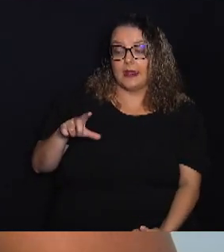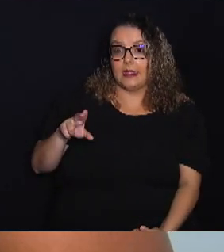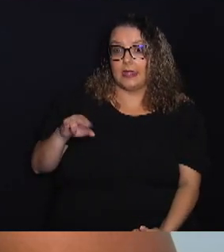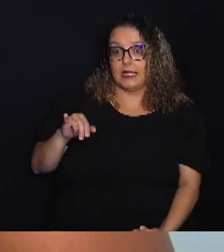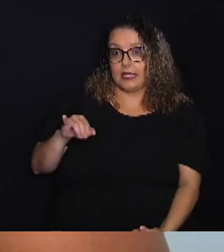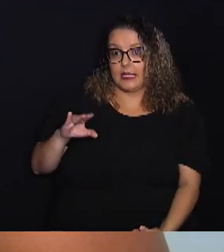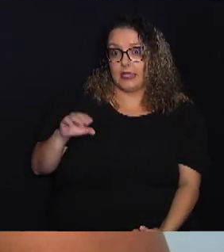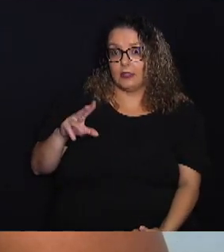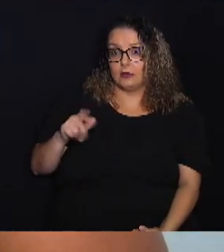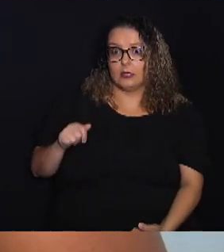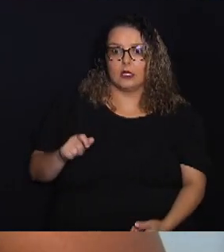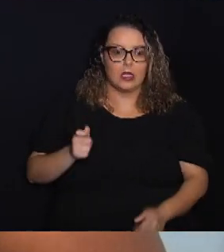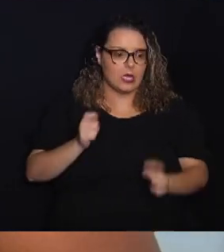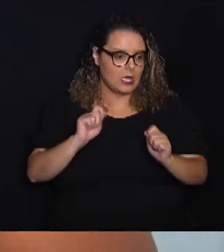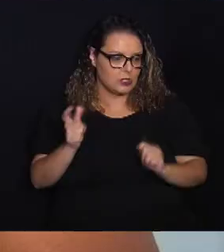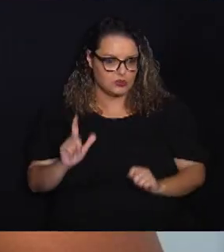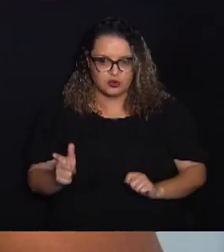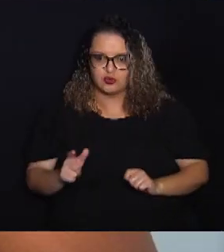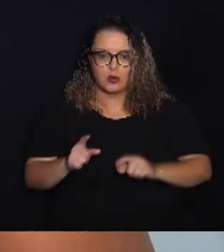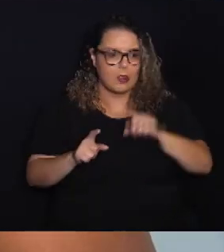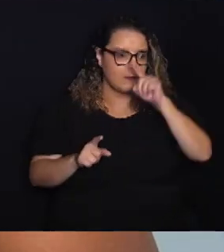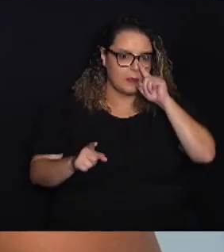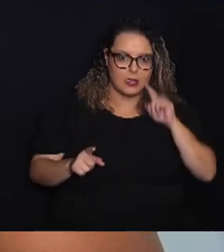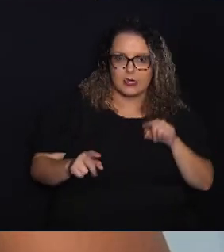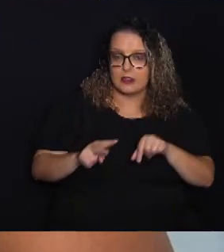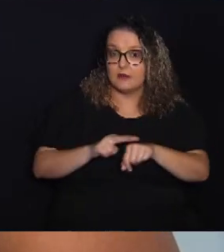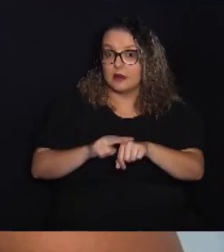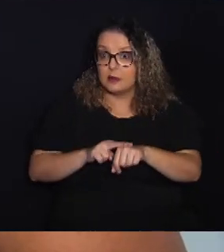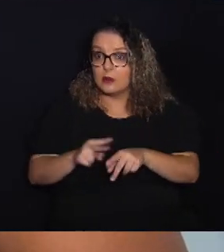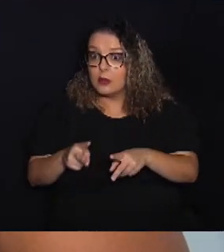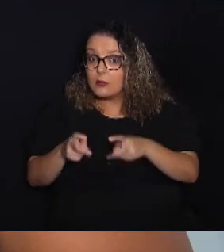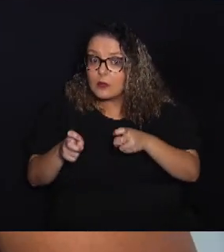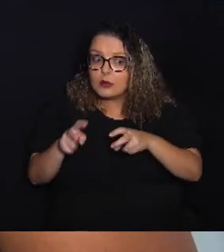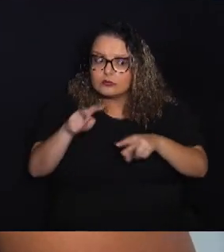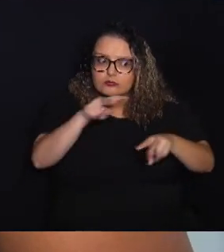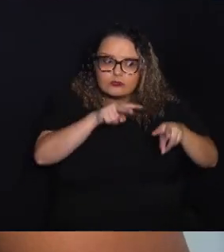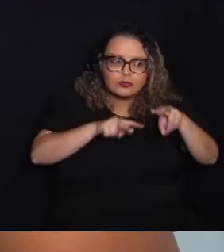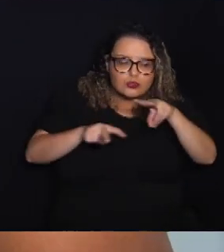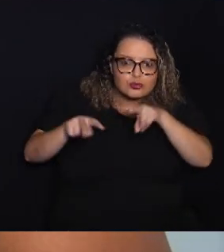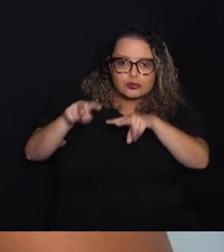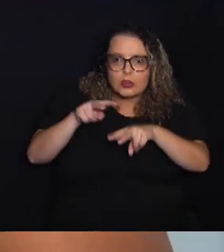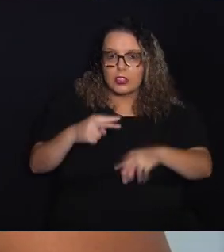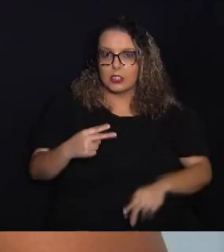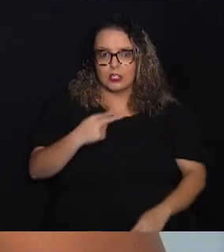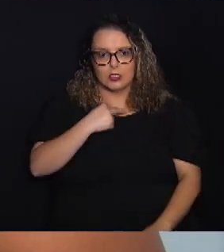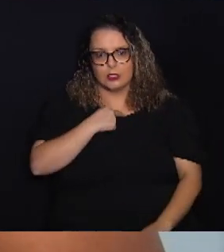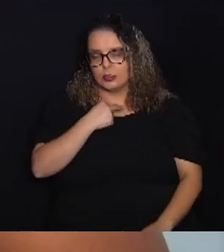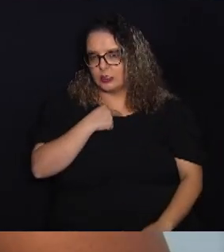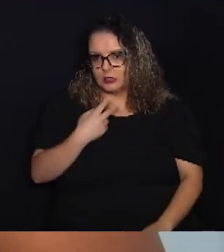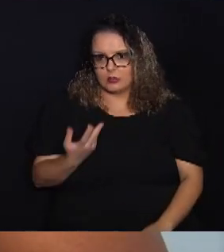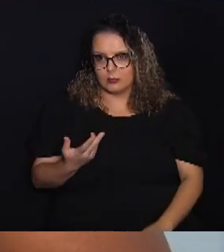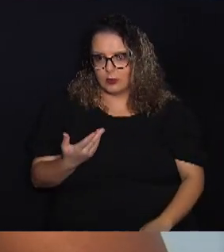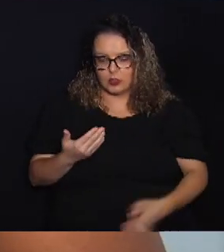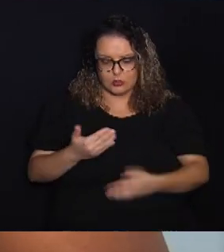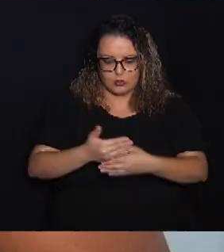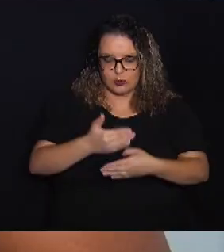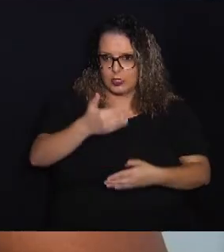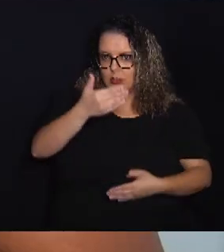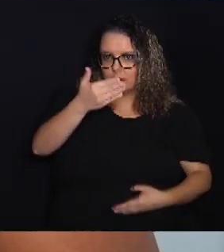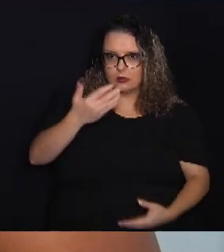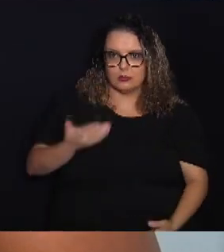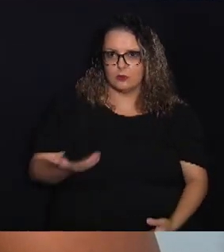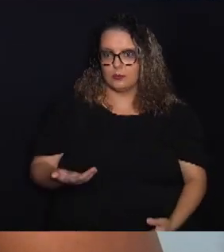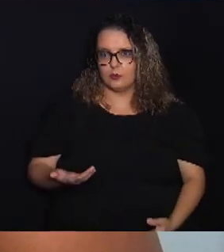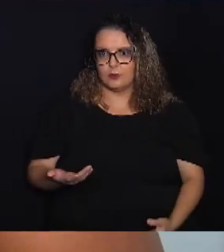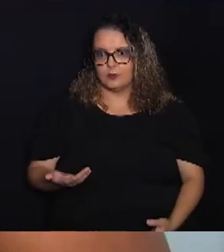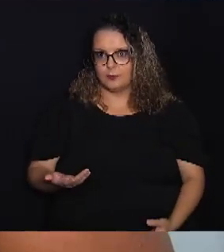ter película. Então seja azulzinho, amarelinha, verde. Por quê? Para percepção do olho. Então você não pode jogar com